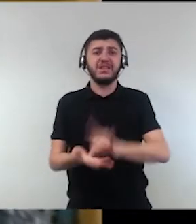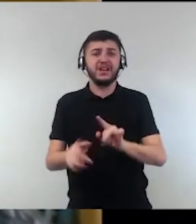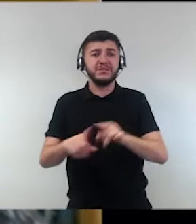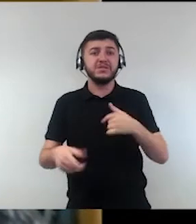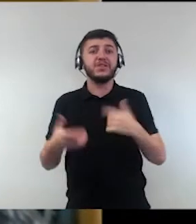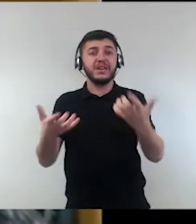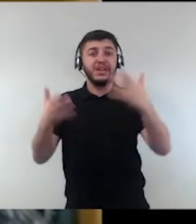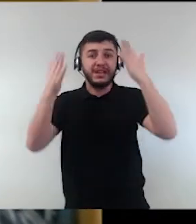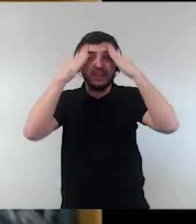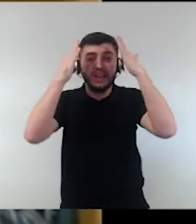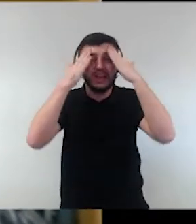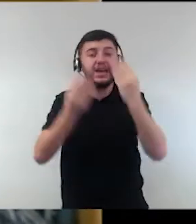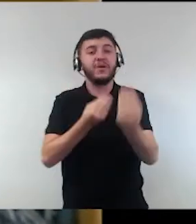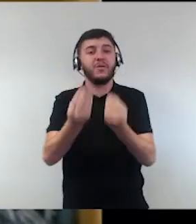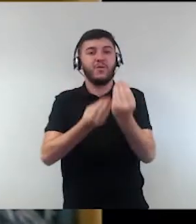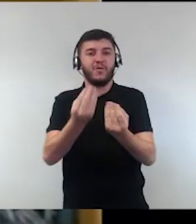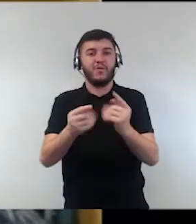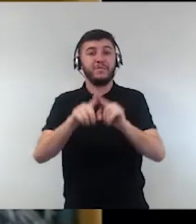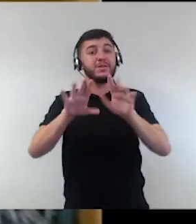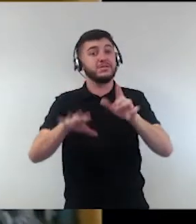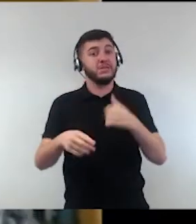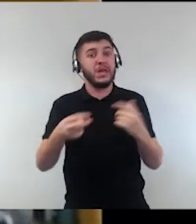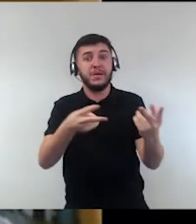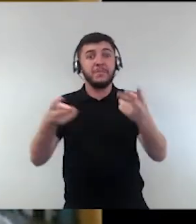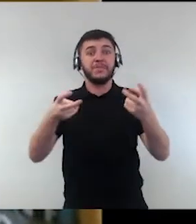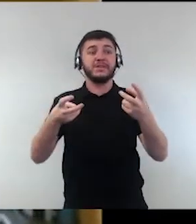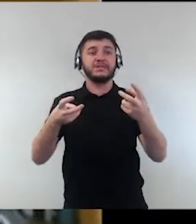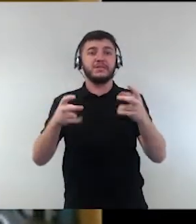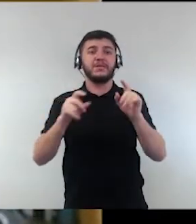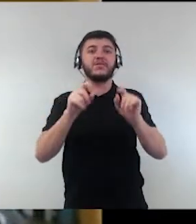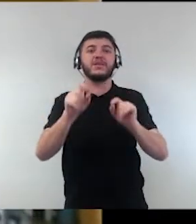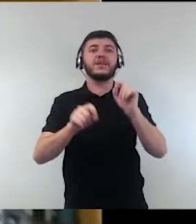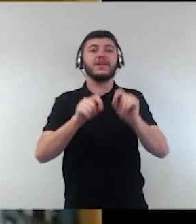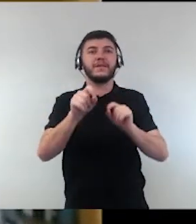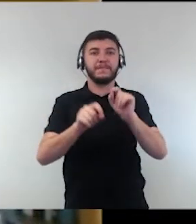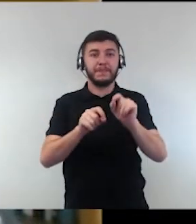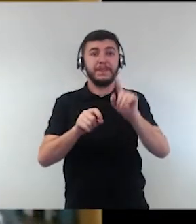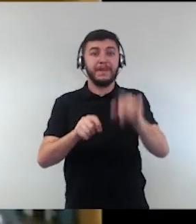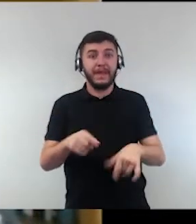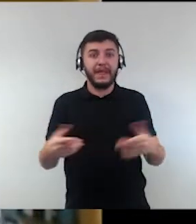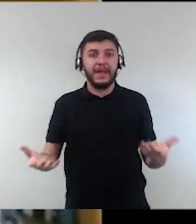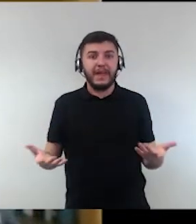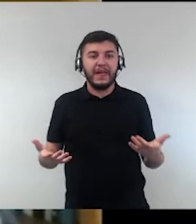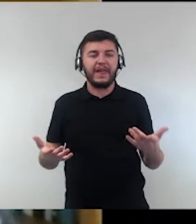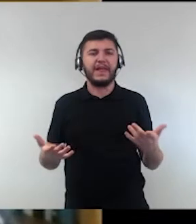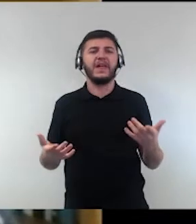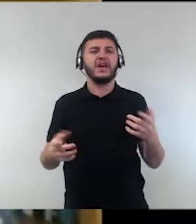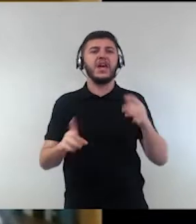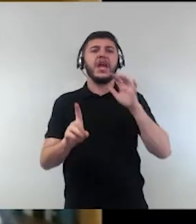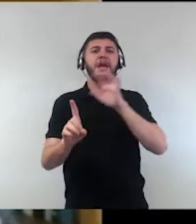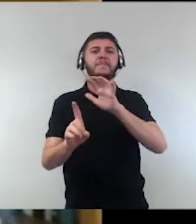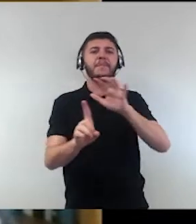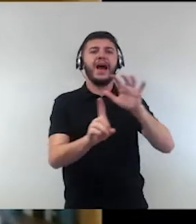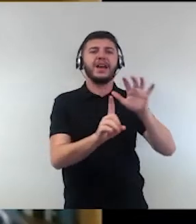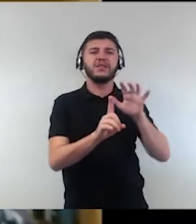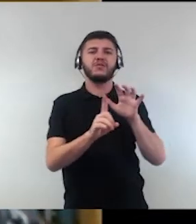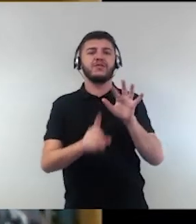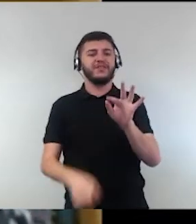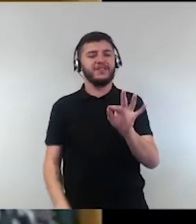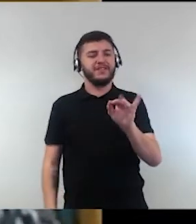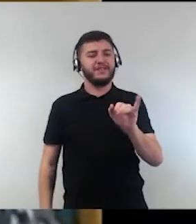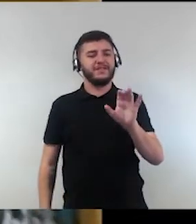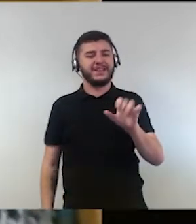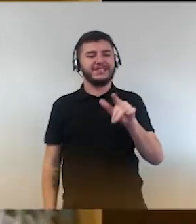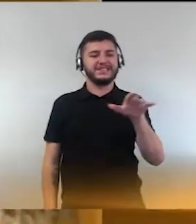também naquele momento eu consegui perceber o impacto que a ficção, que a literatura e que a tragédia